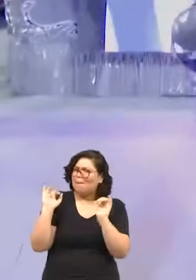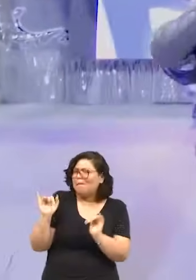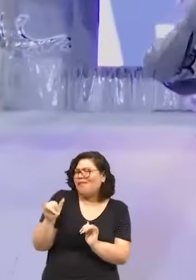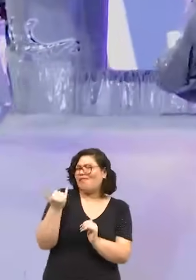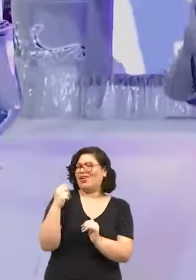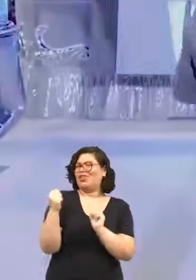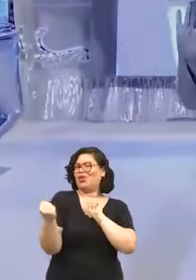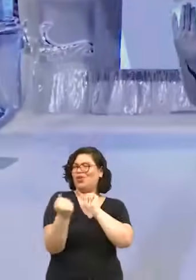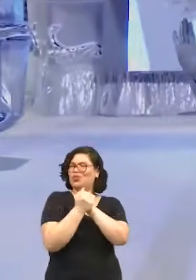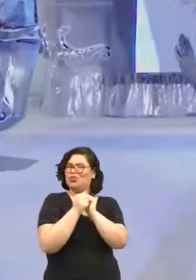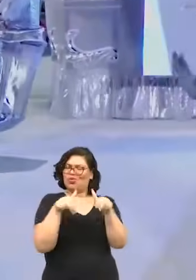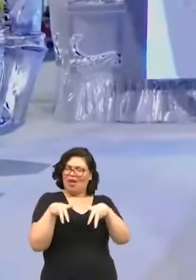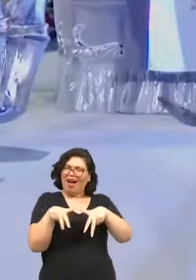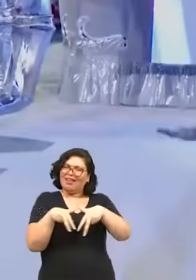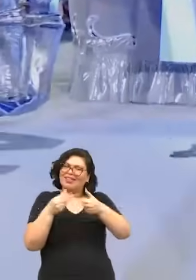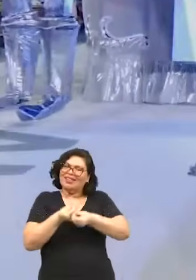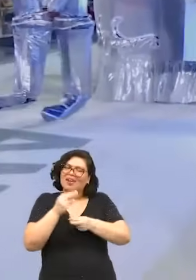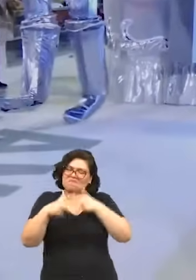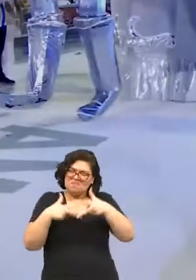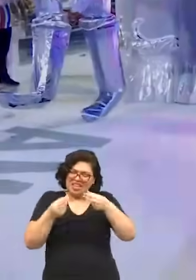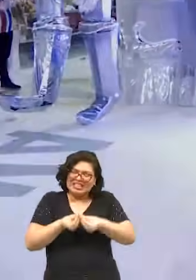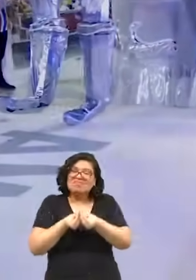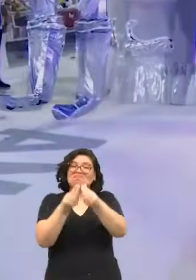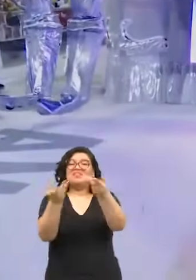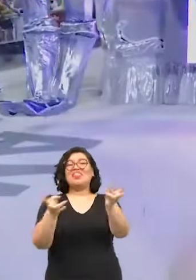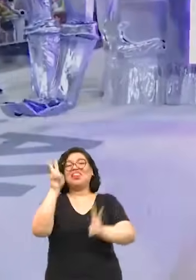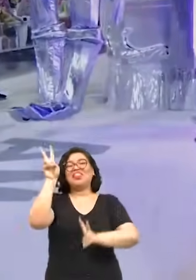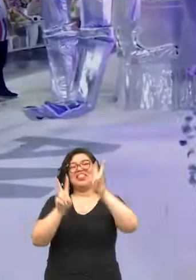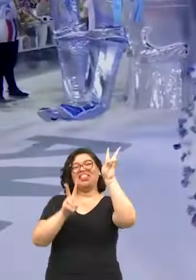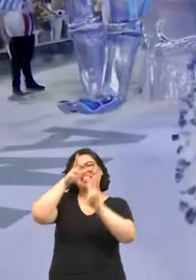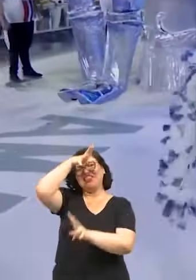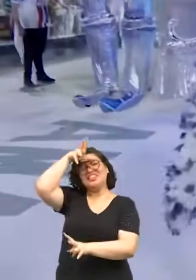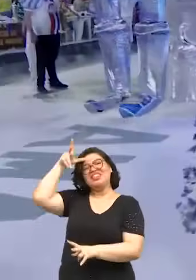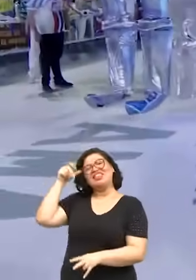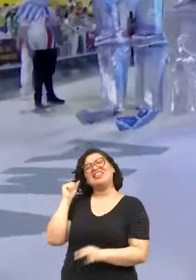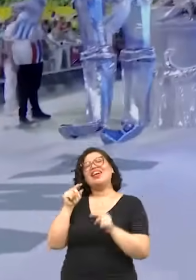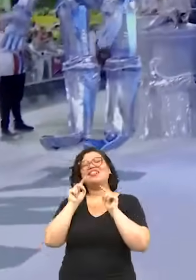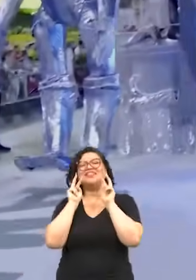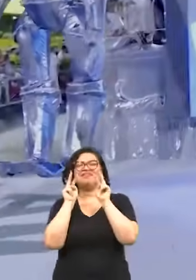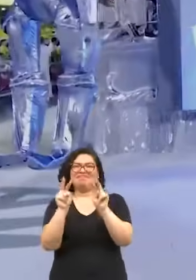esse presente, é o Carnaval de Manaus na sua tela.